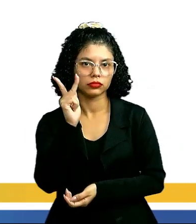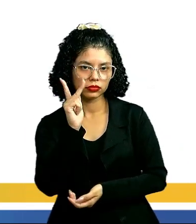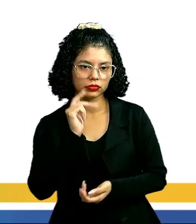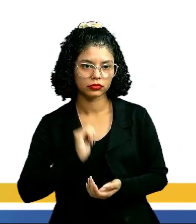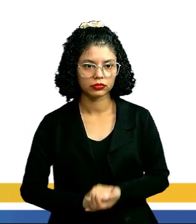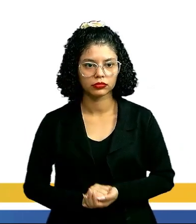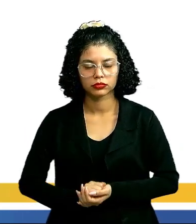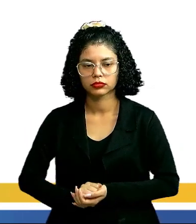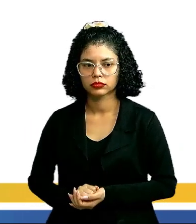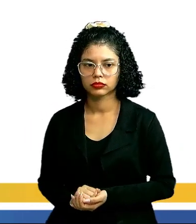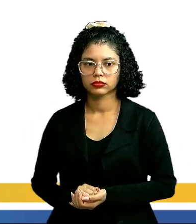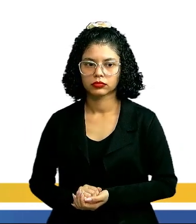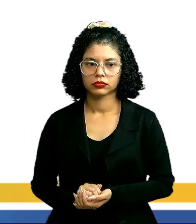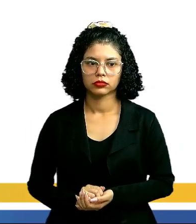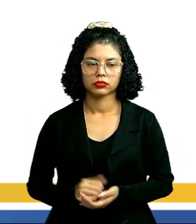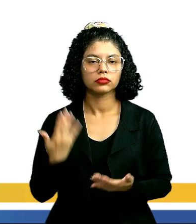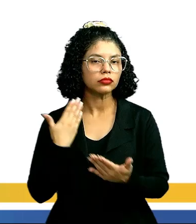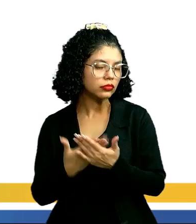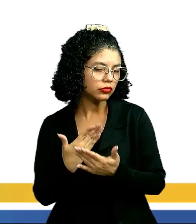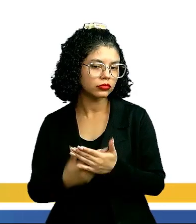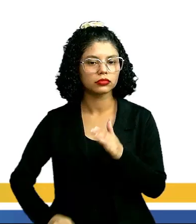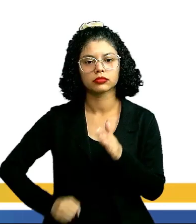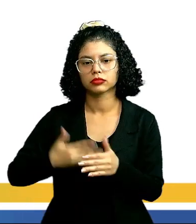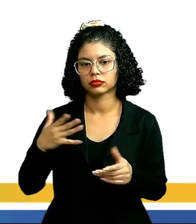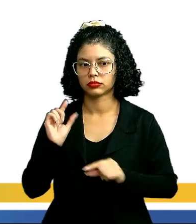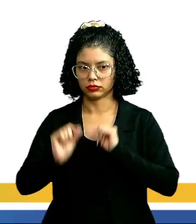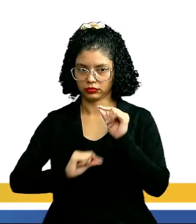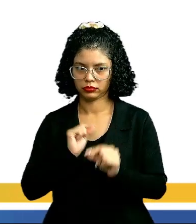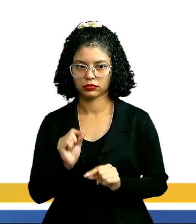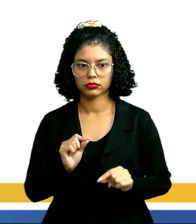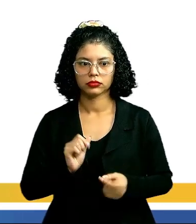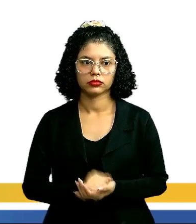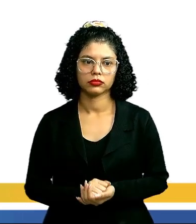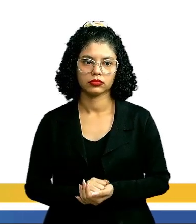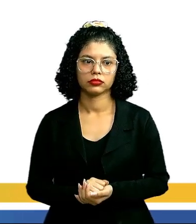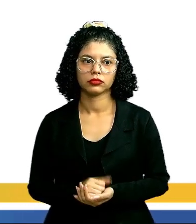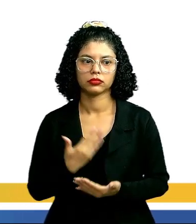ok? Estudamos muito